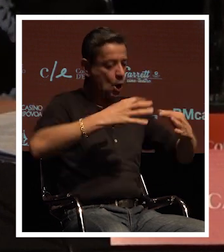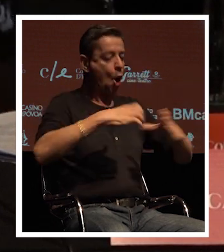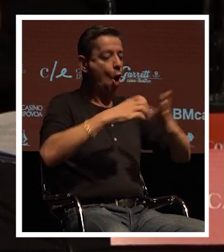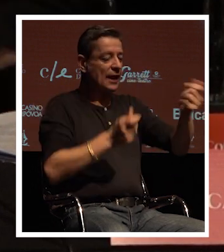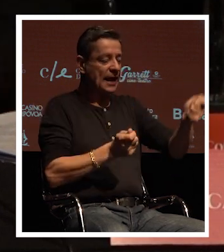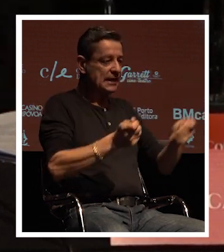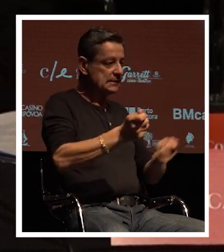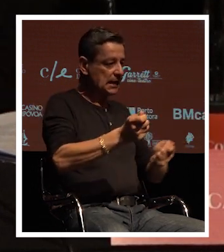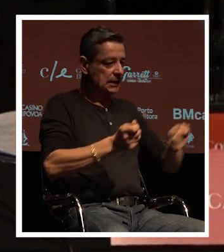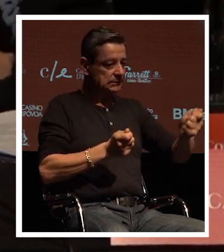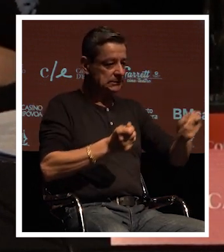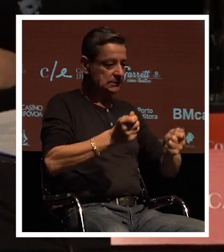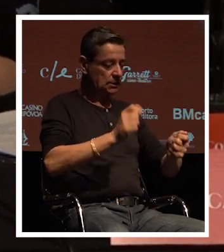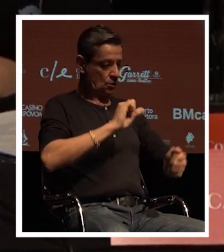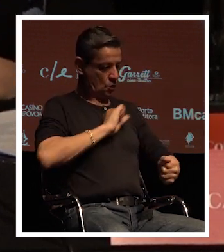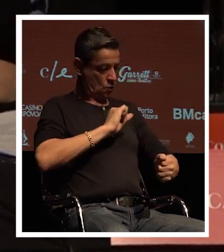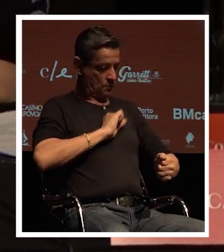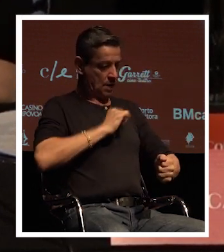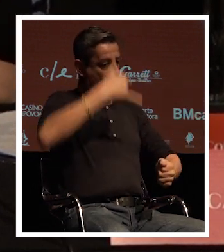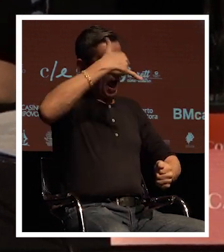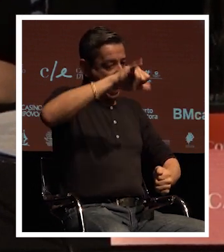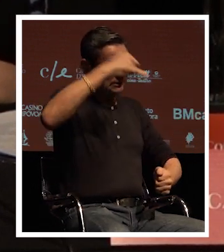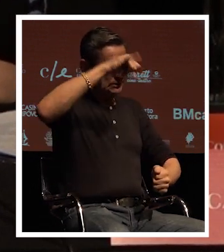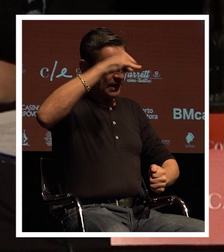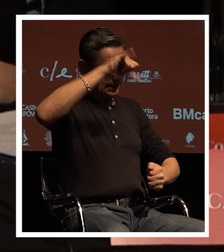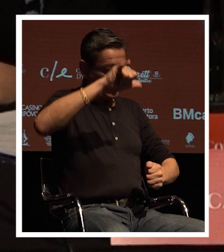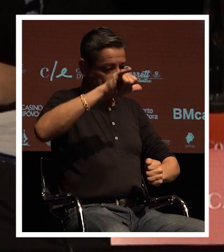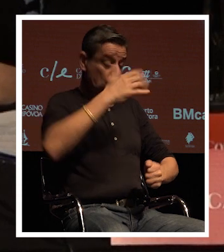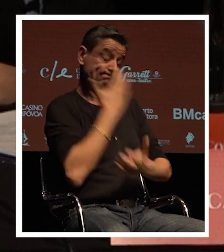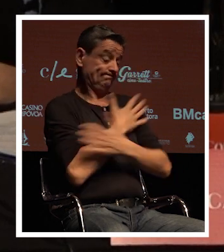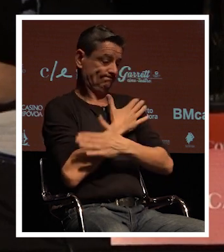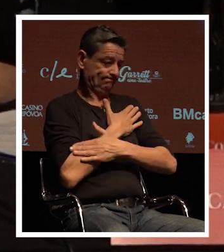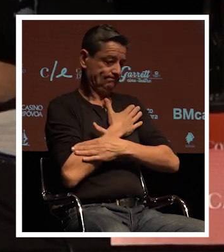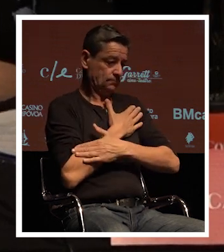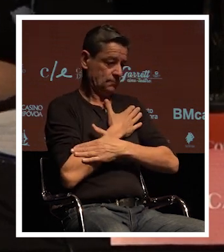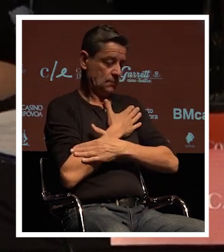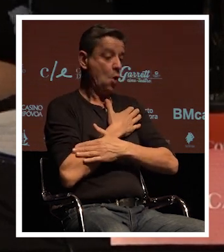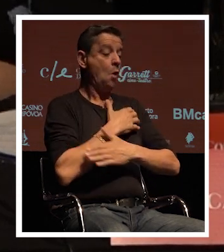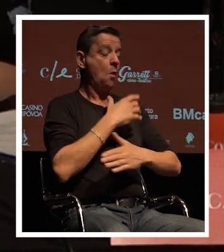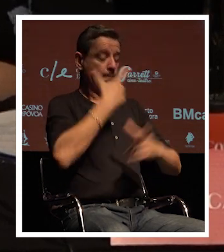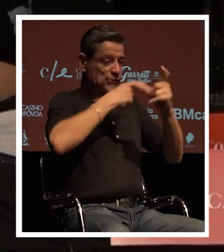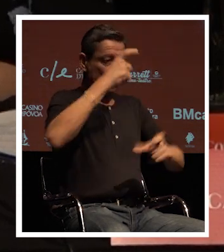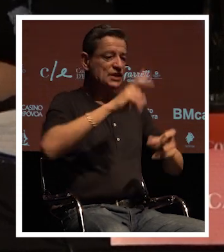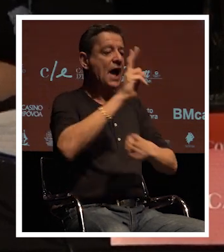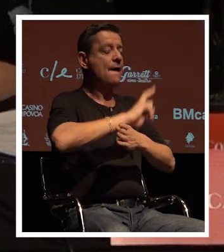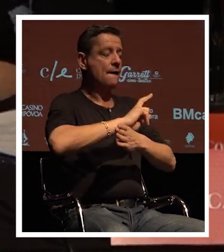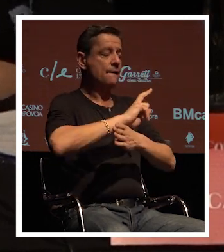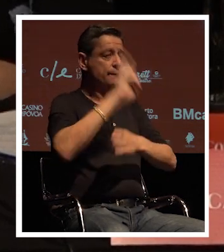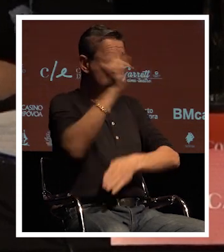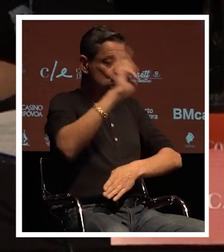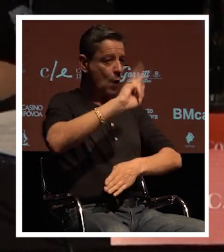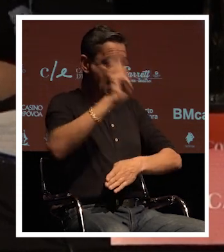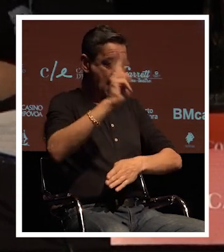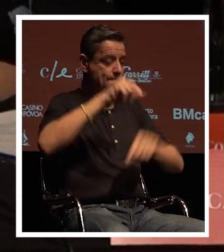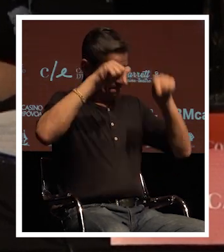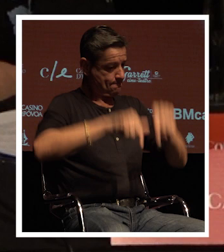organização o meu querido mano argentino infelizmente já desaparecido leopol de brizuela disse-me dois anos depois de